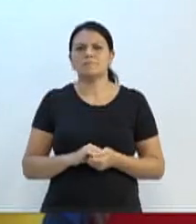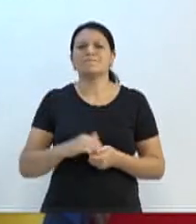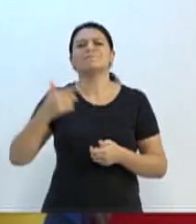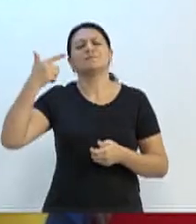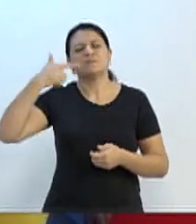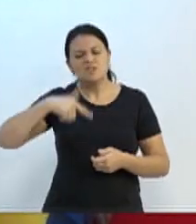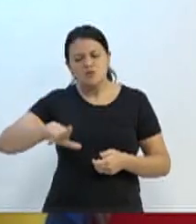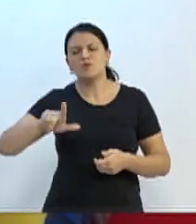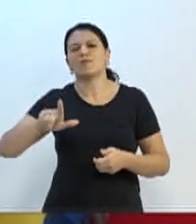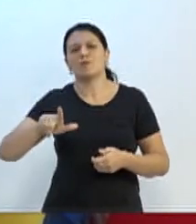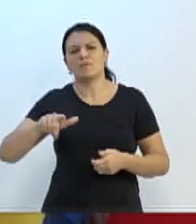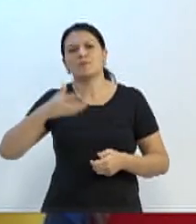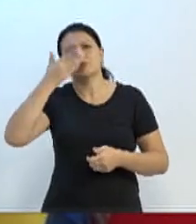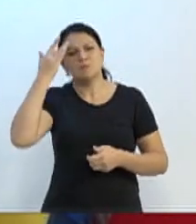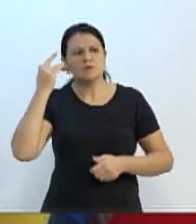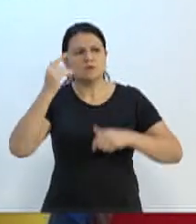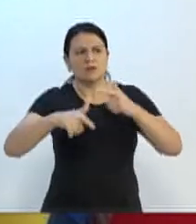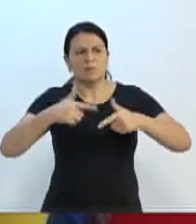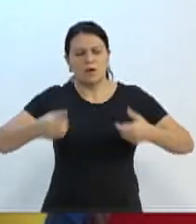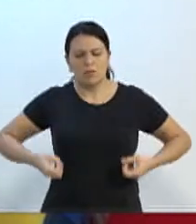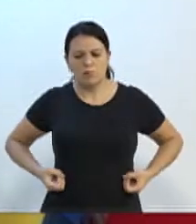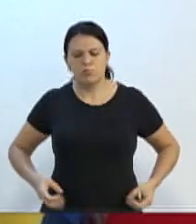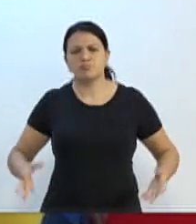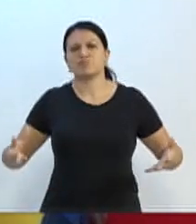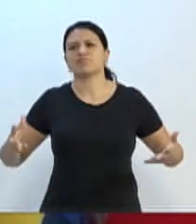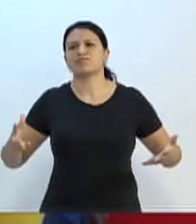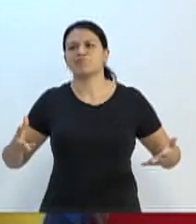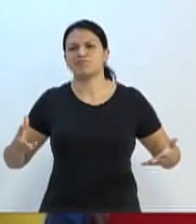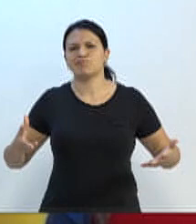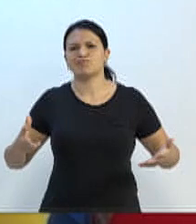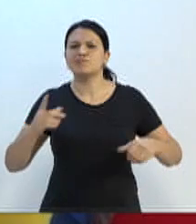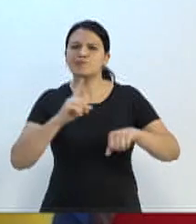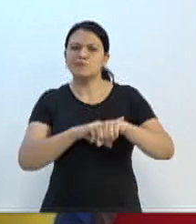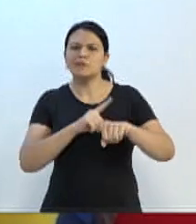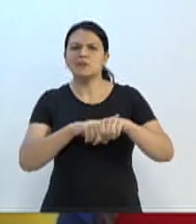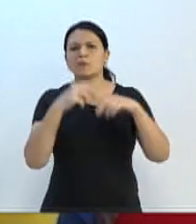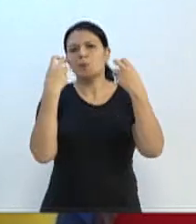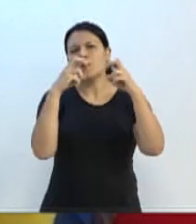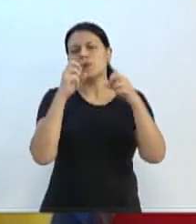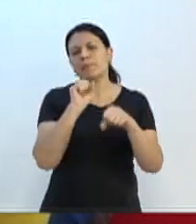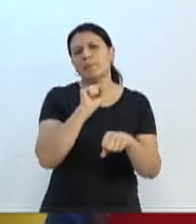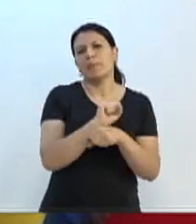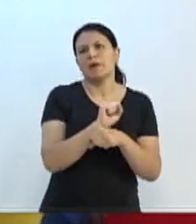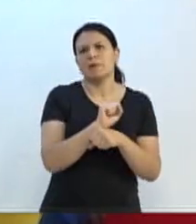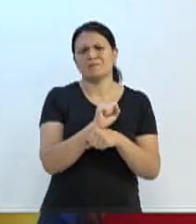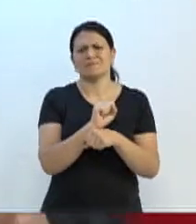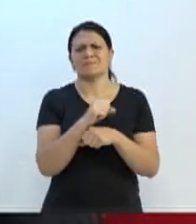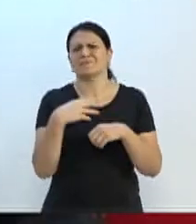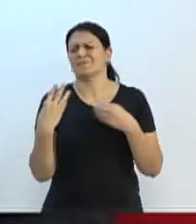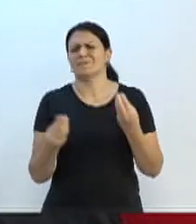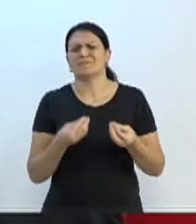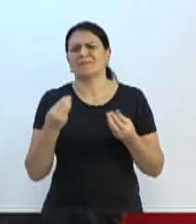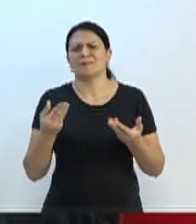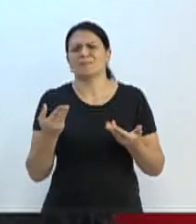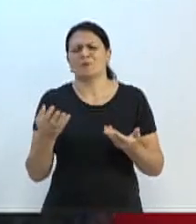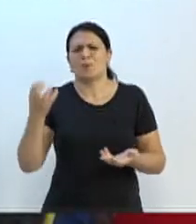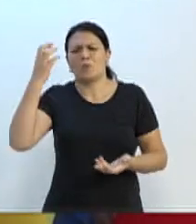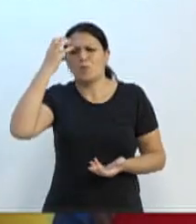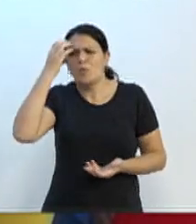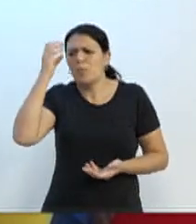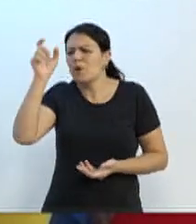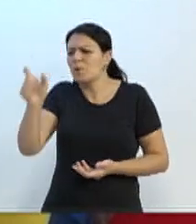do trabalhador esse tempo que os ônibus da Blue Mod ficaram parados, como se eles fossem o culpado, como